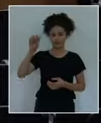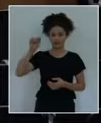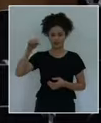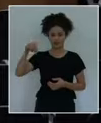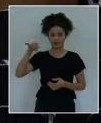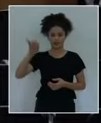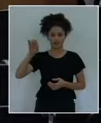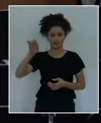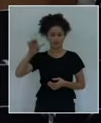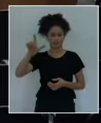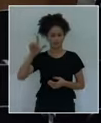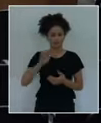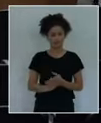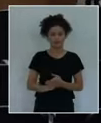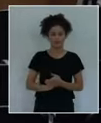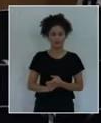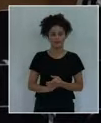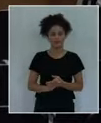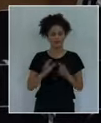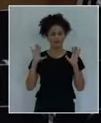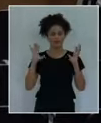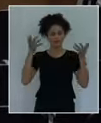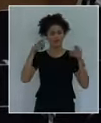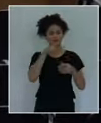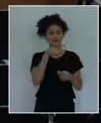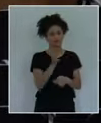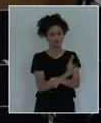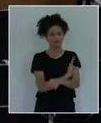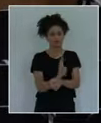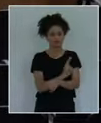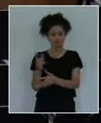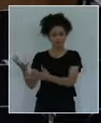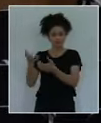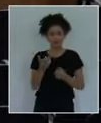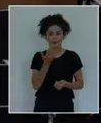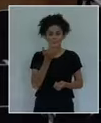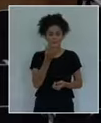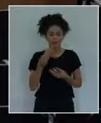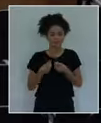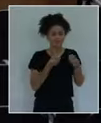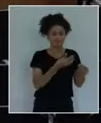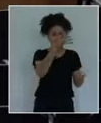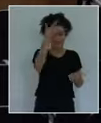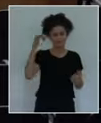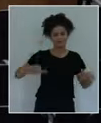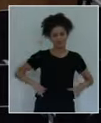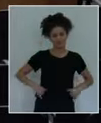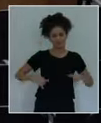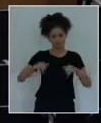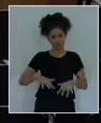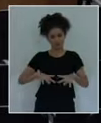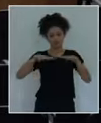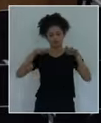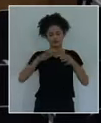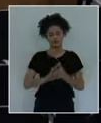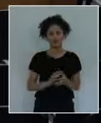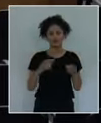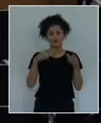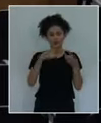cidade de Viçosa e a arrecadação de alimentos para os atingidos pela enchente. B. Requer envio